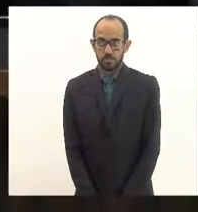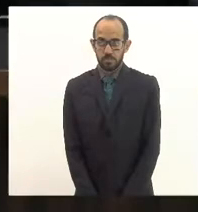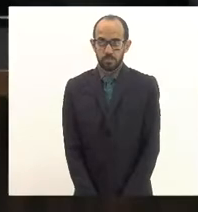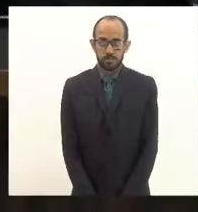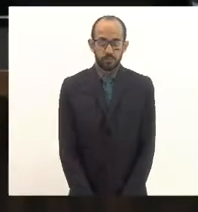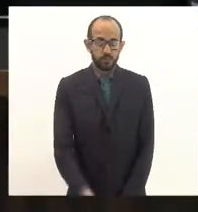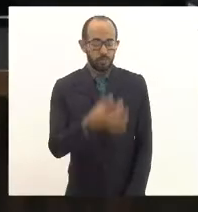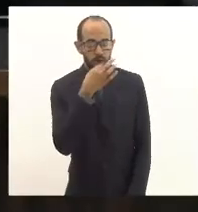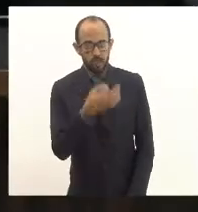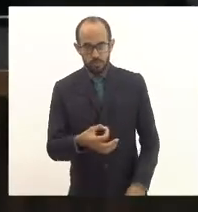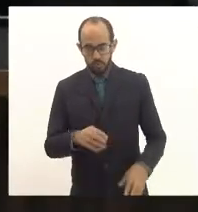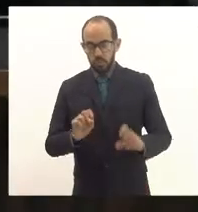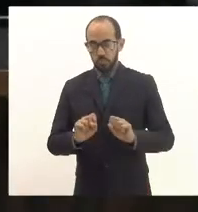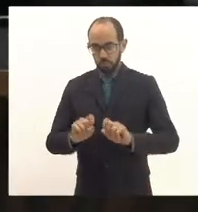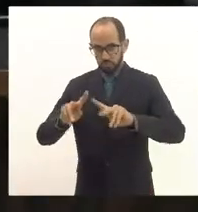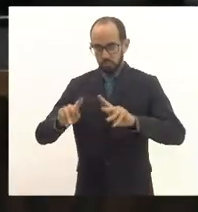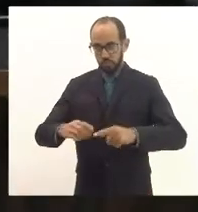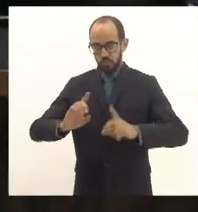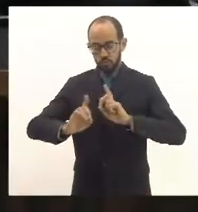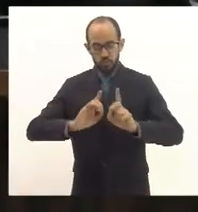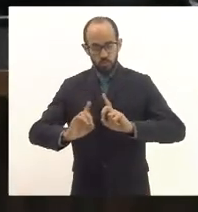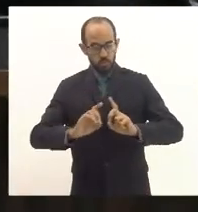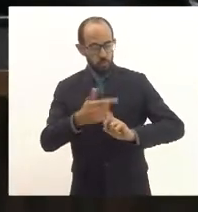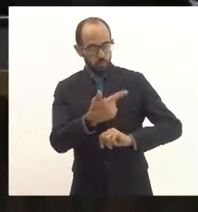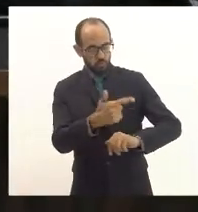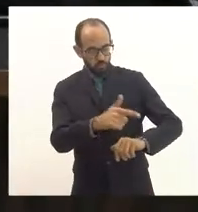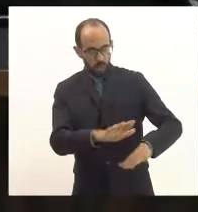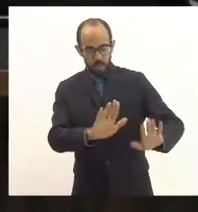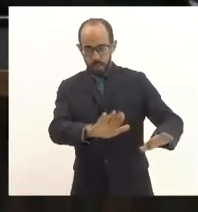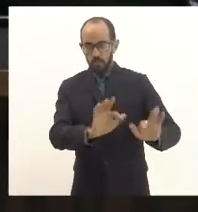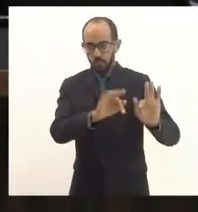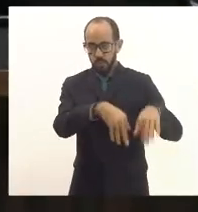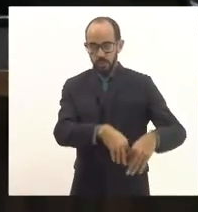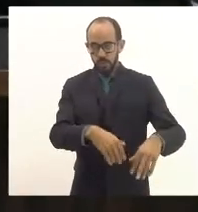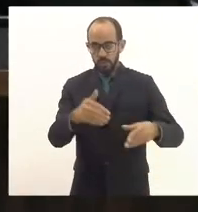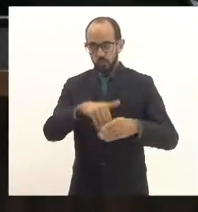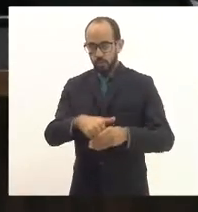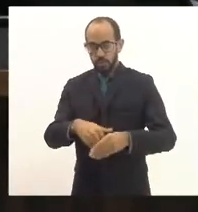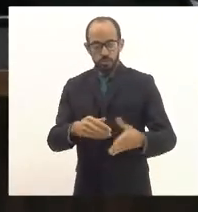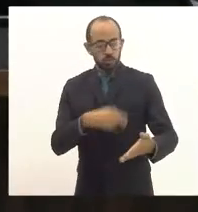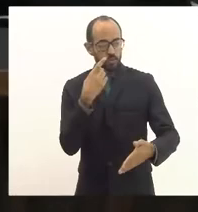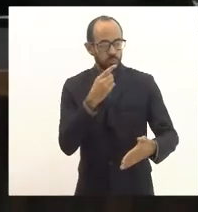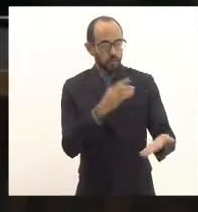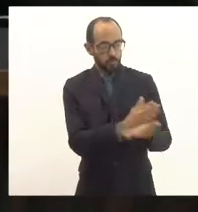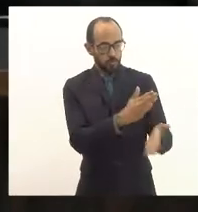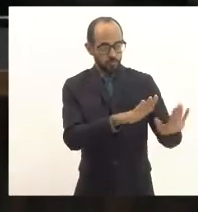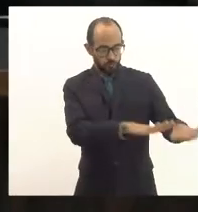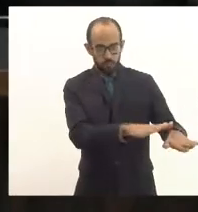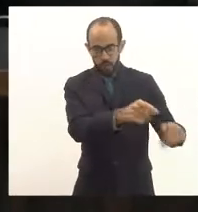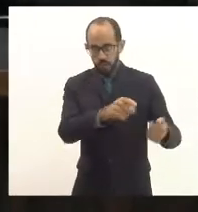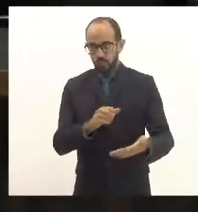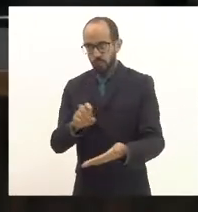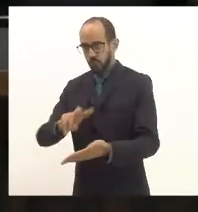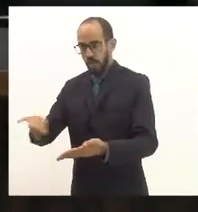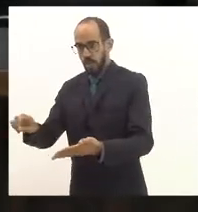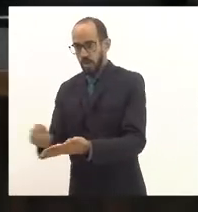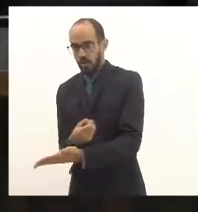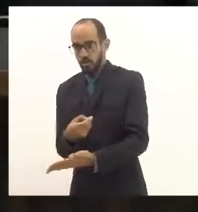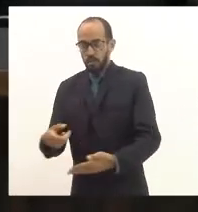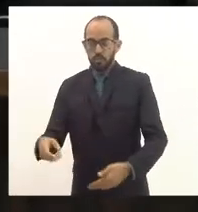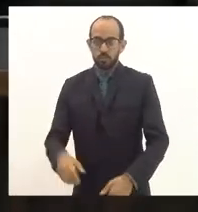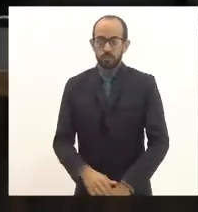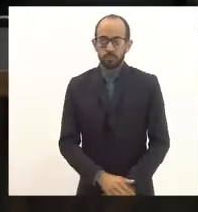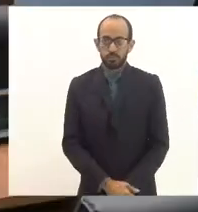Com parecer emitido em discussão, não havendo quem queira discutir, encerrada a discussão, em votação, senhores que aprovam isso como estão aprovados, vai à